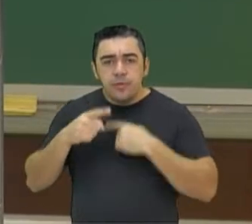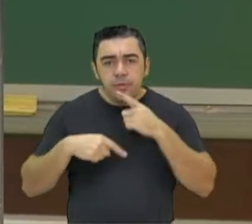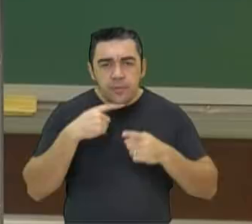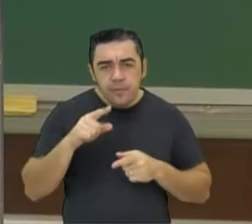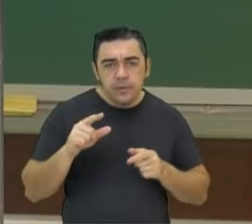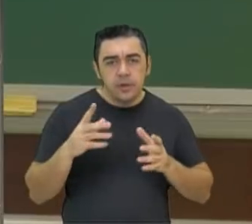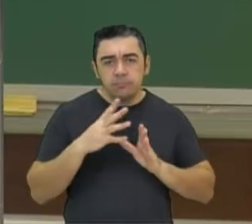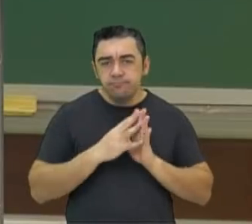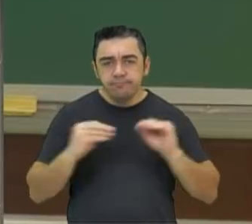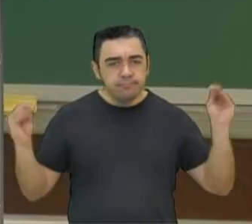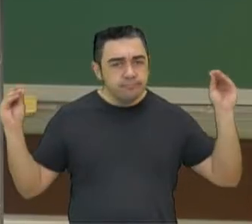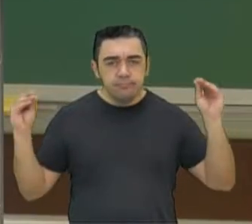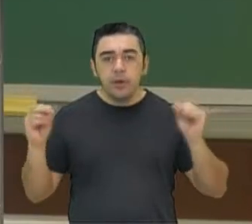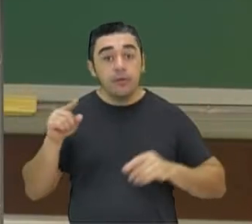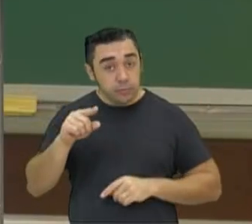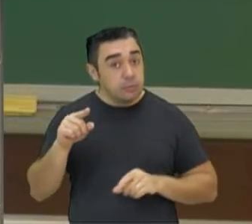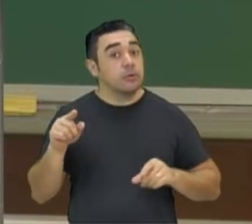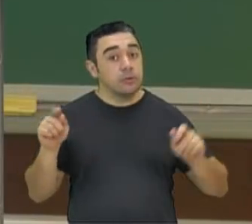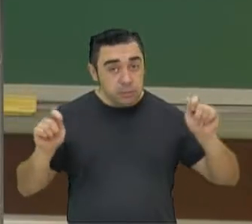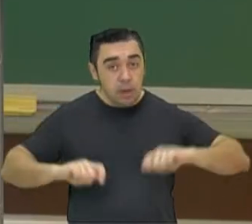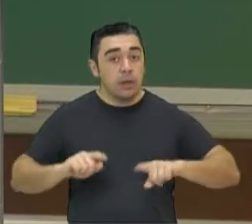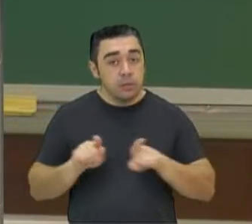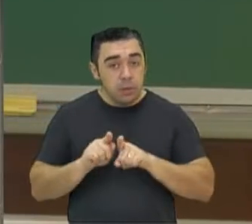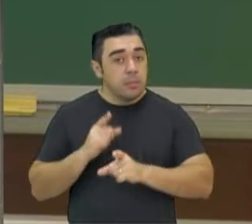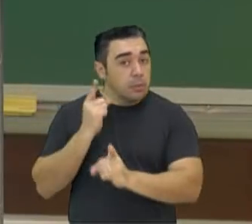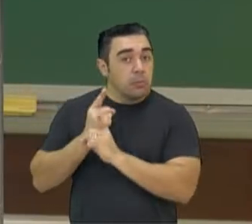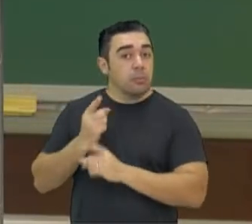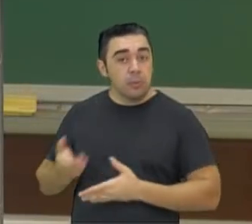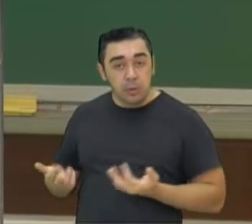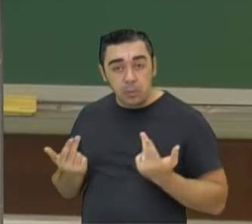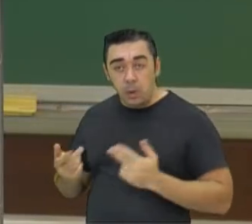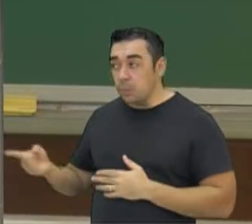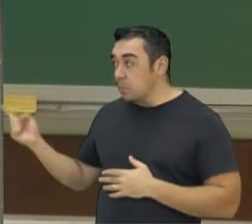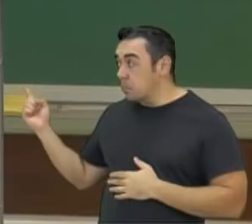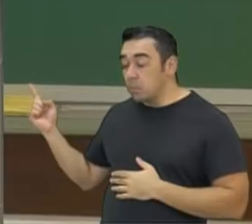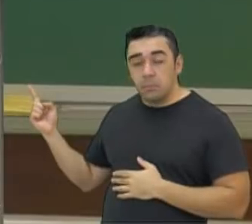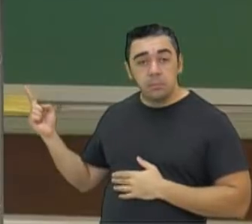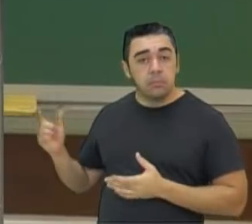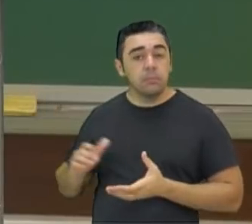e, quem sabe um dia você pode ser um Isaac Newton, não é mesmo?